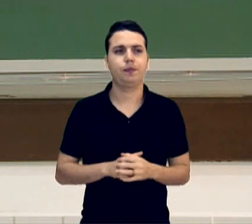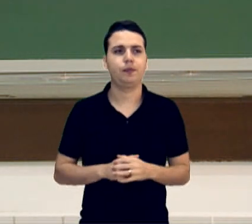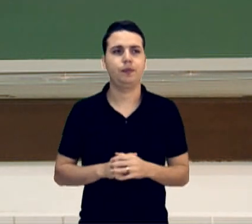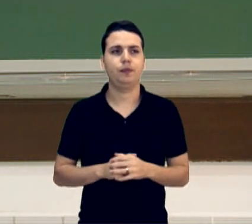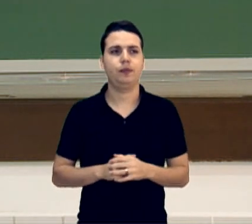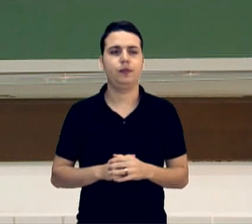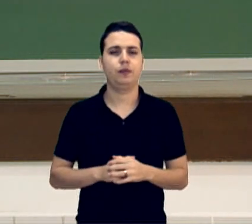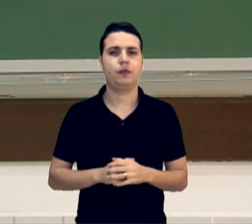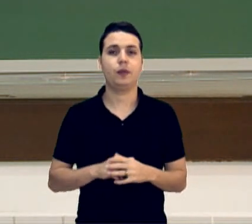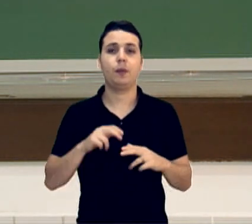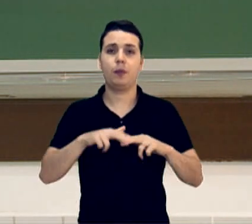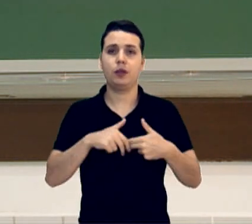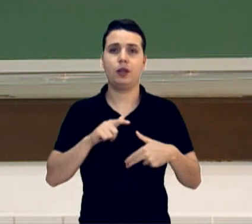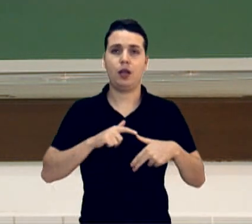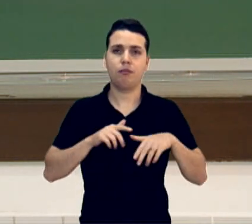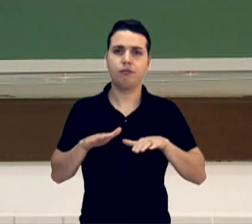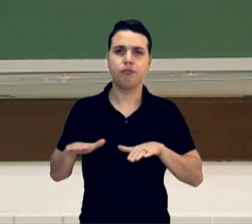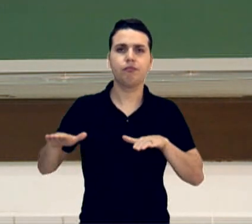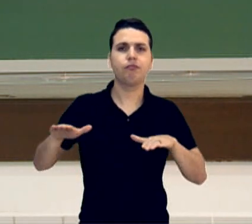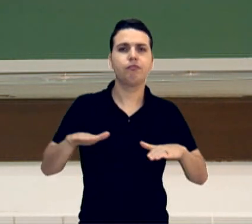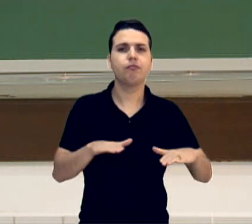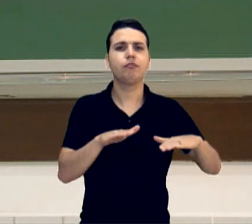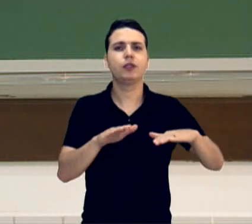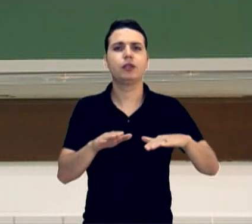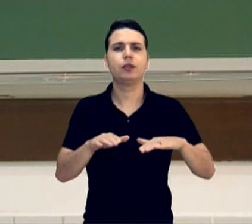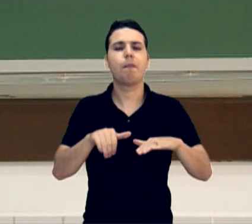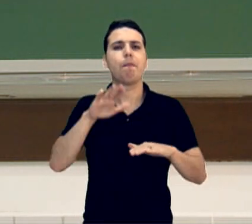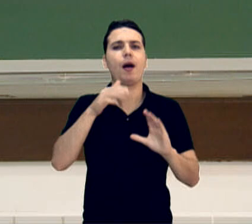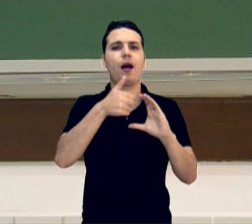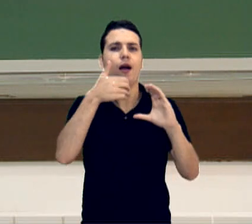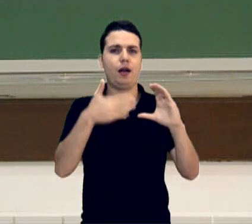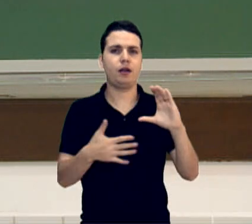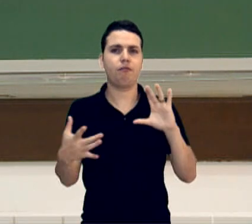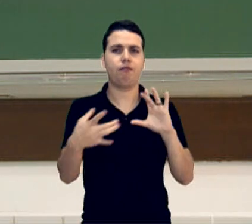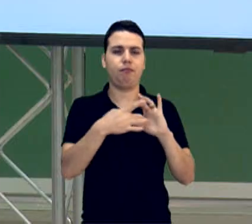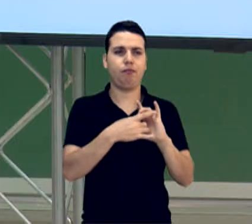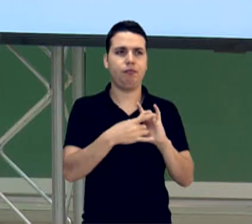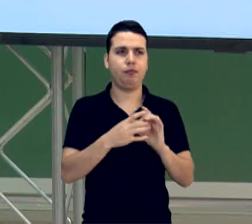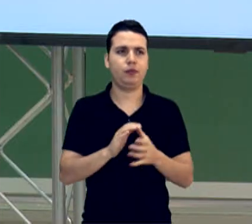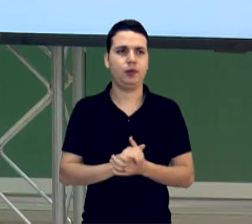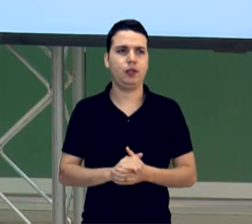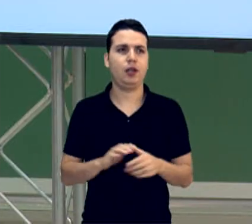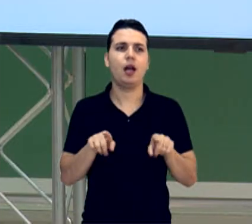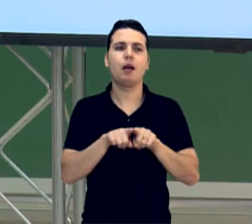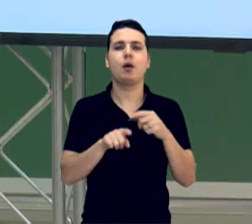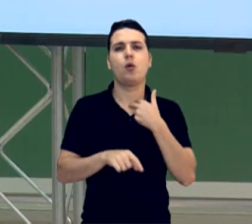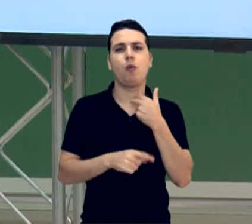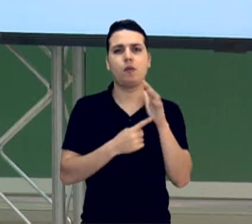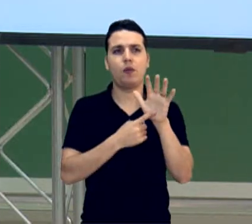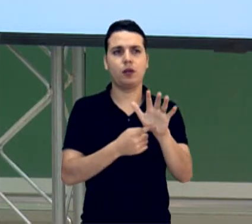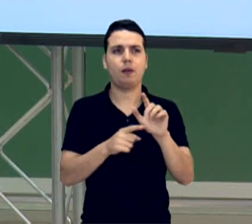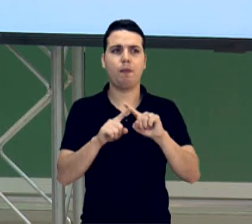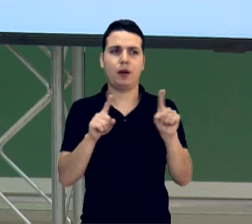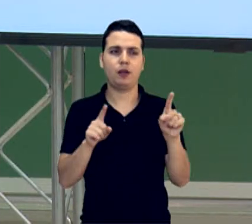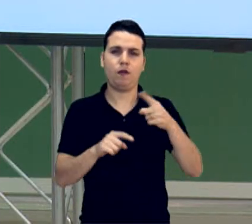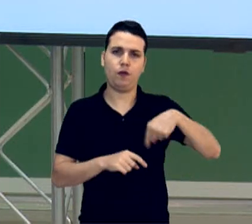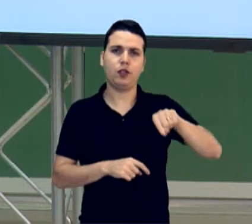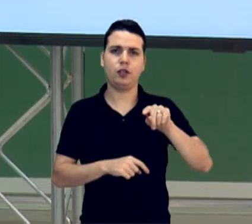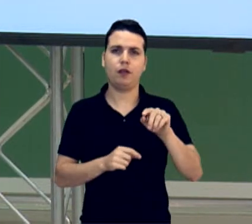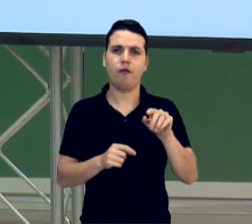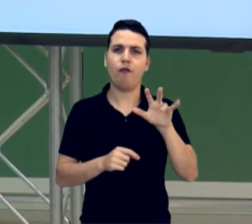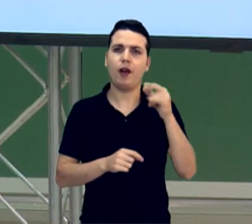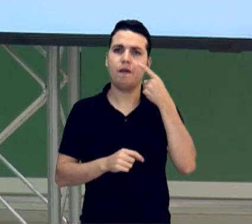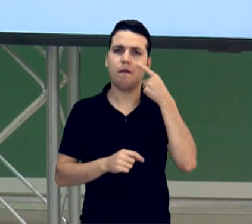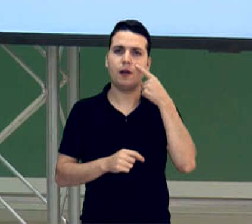aí, esses passos também mais característicos, certo? Também não posso demonstrar para vocês, mas vocês vão ver